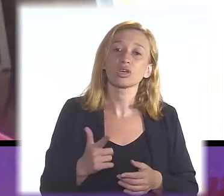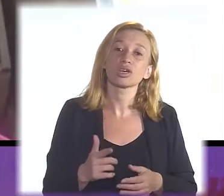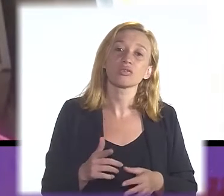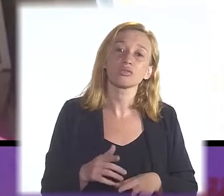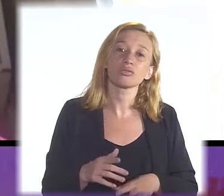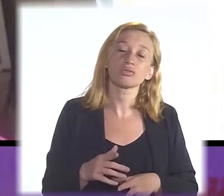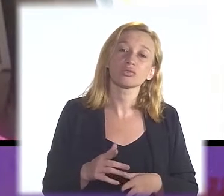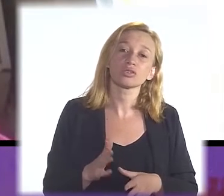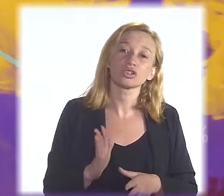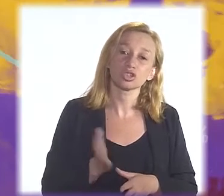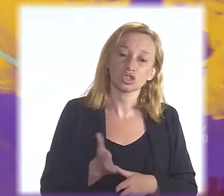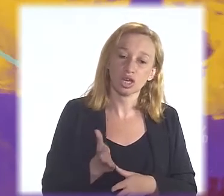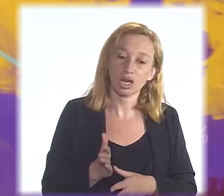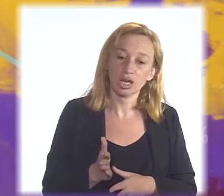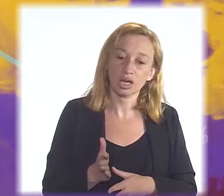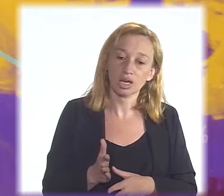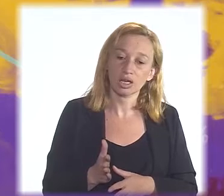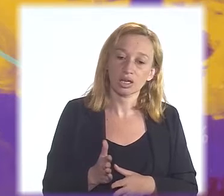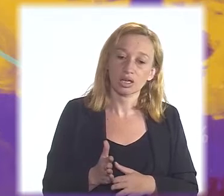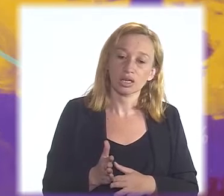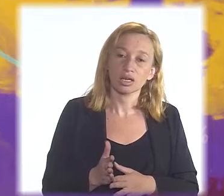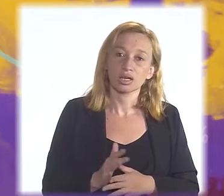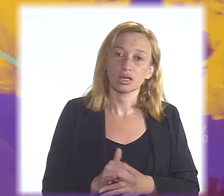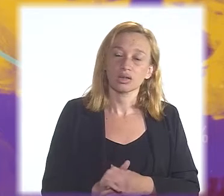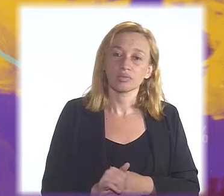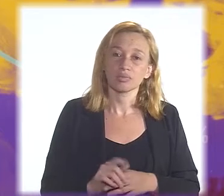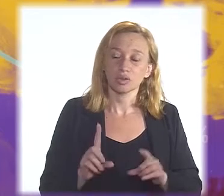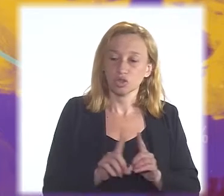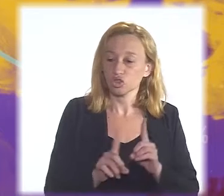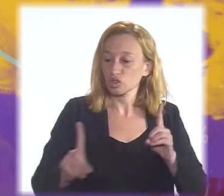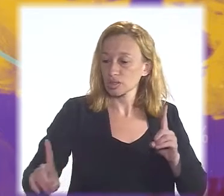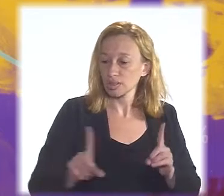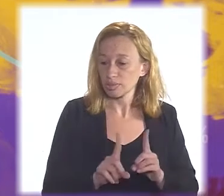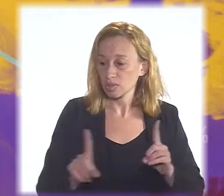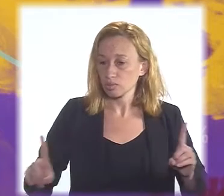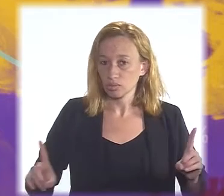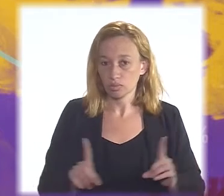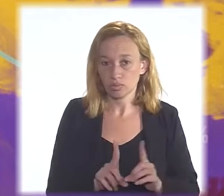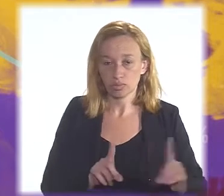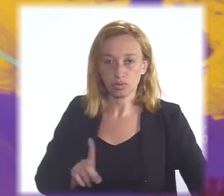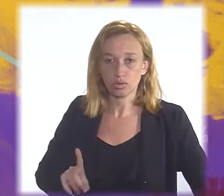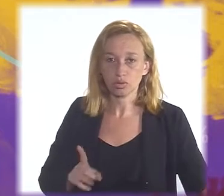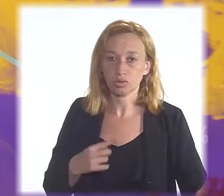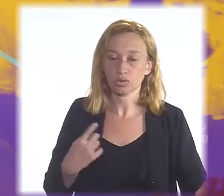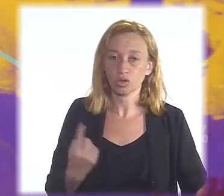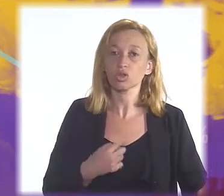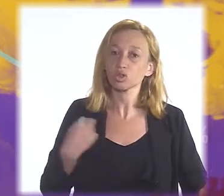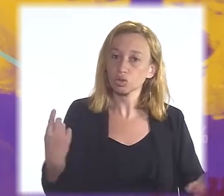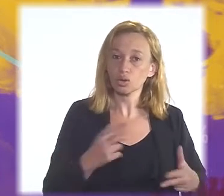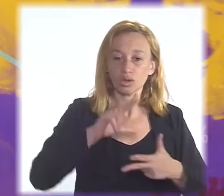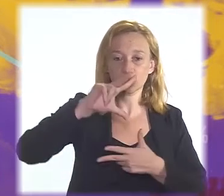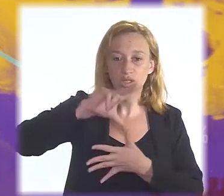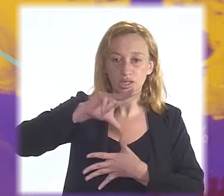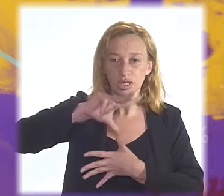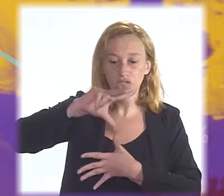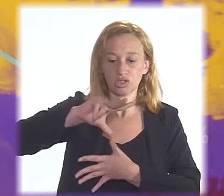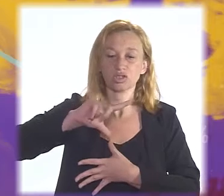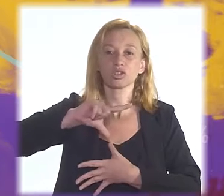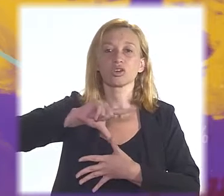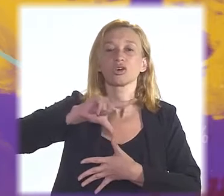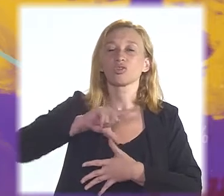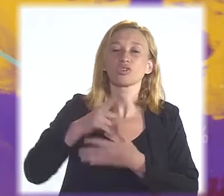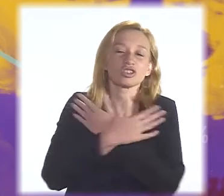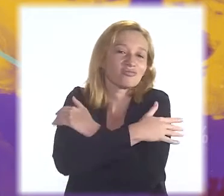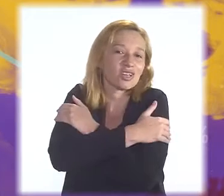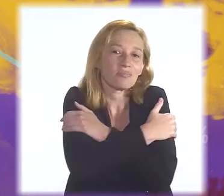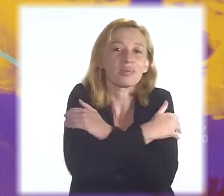foi estabelecido as regras de ouro, que é o distanciamento social. Nós, latinos, que gostamos tanto de